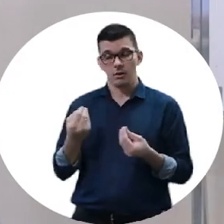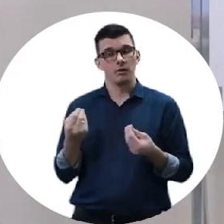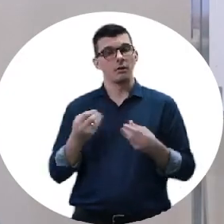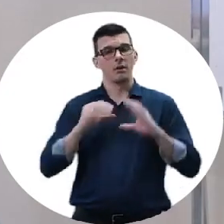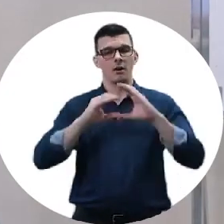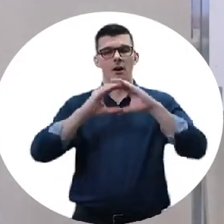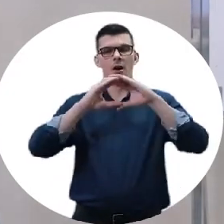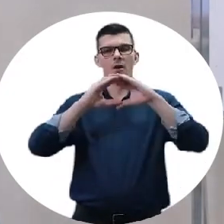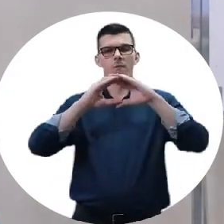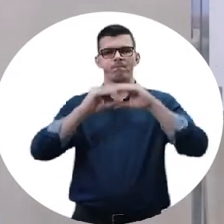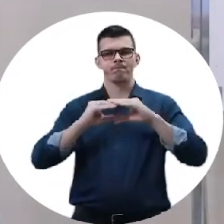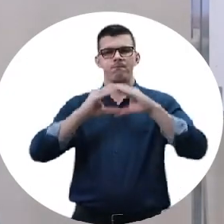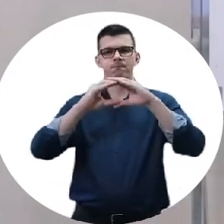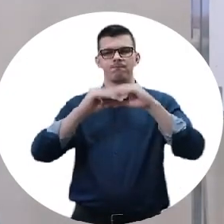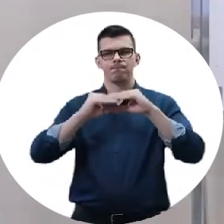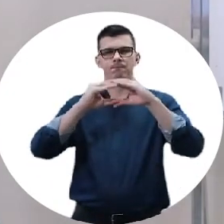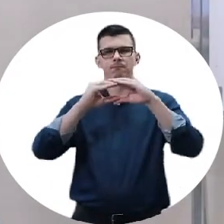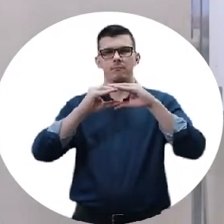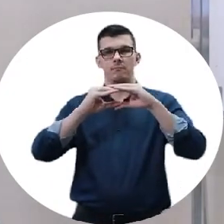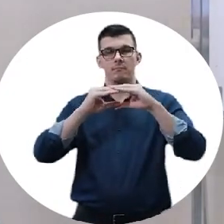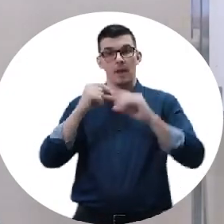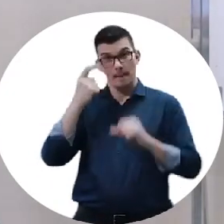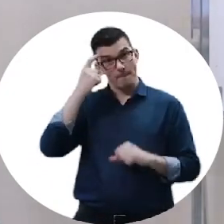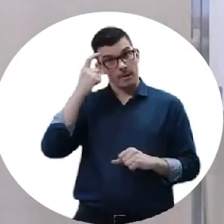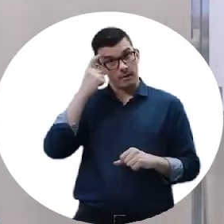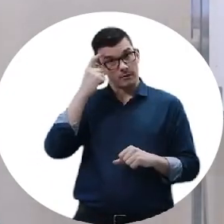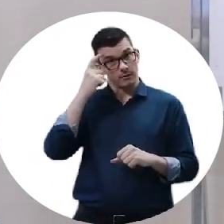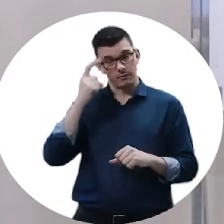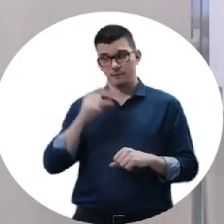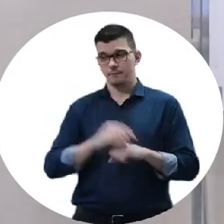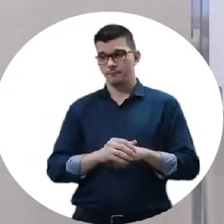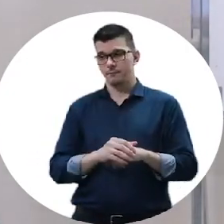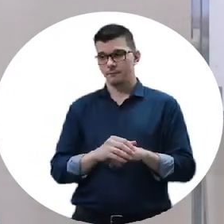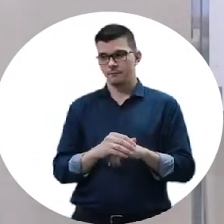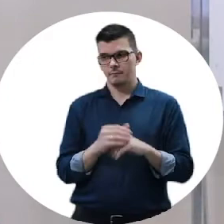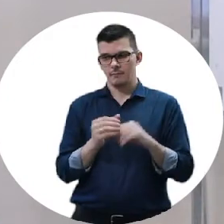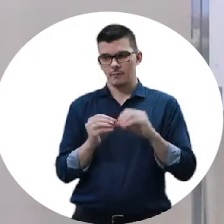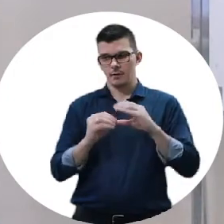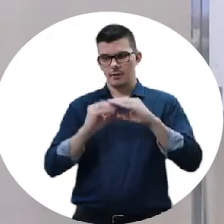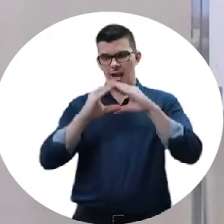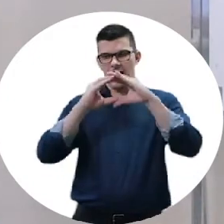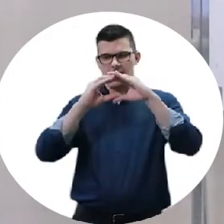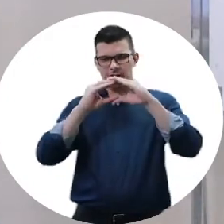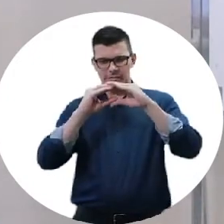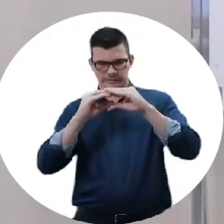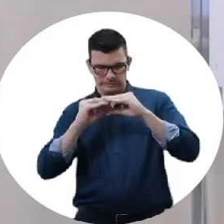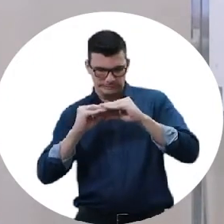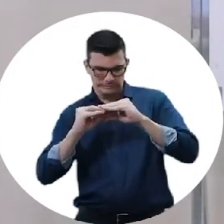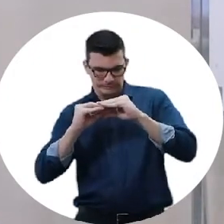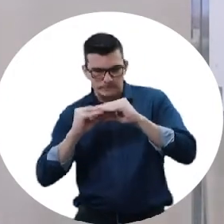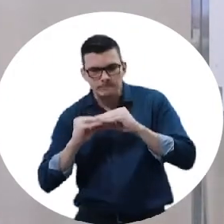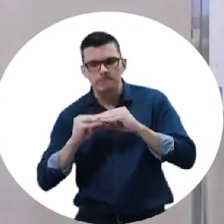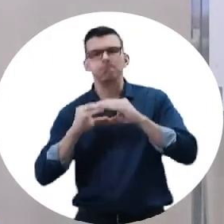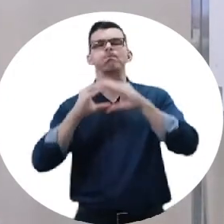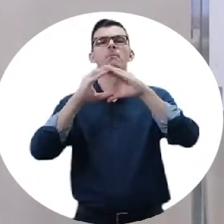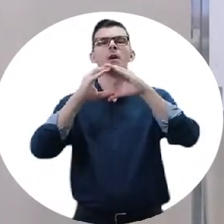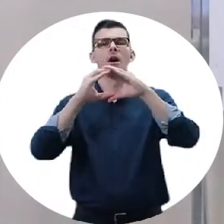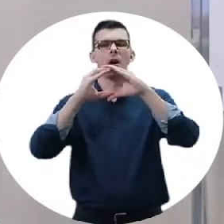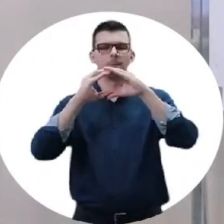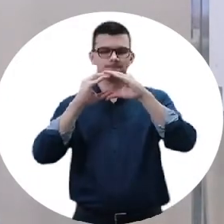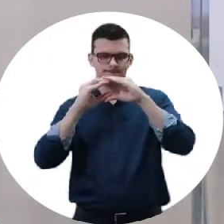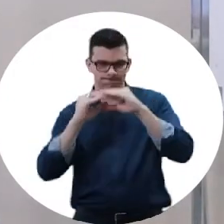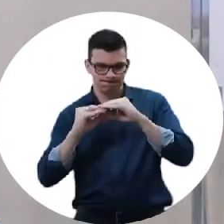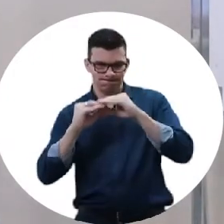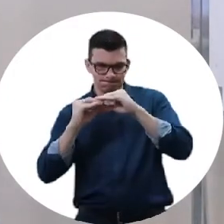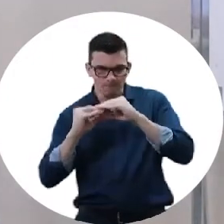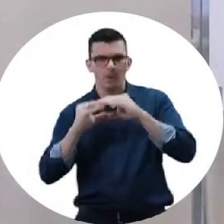A velocidade dele aqui é zero. Ele está parado. Vamos pensar que nesse ponto ele distendeu o máximo e para e vai voltar. Quais são as forças atuando?